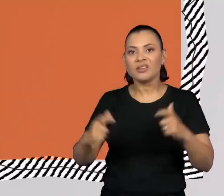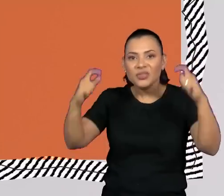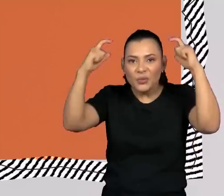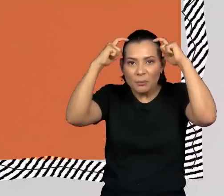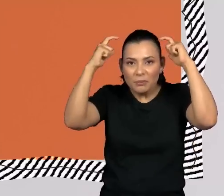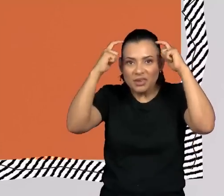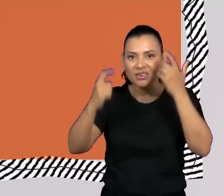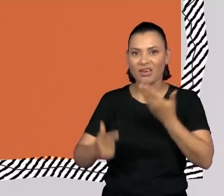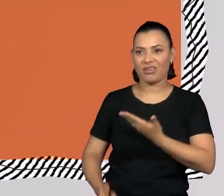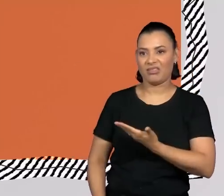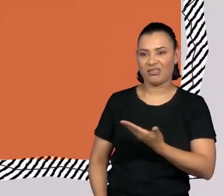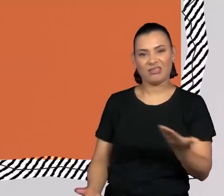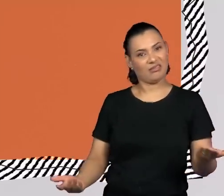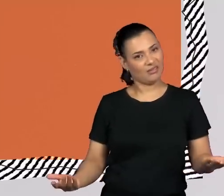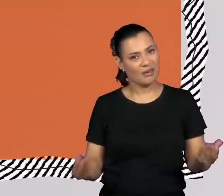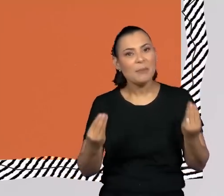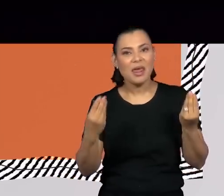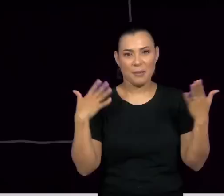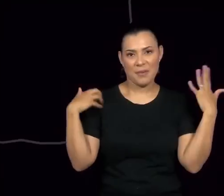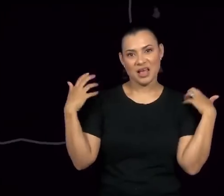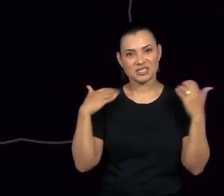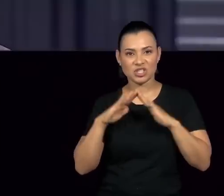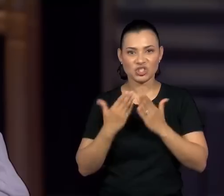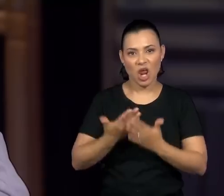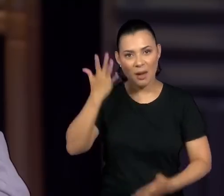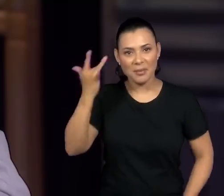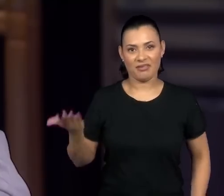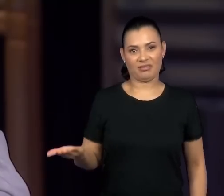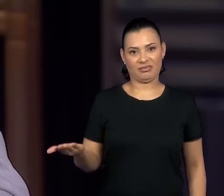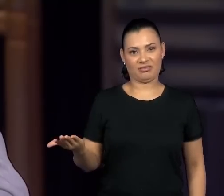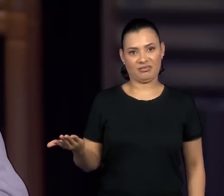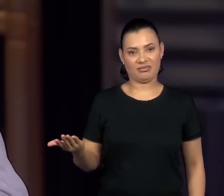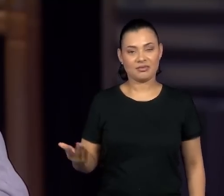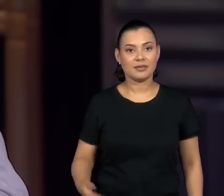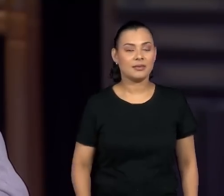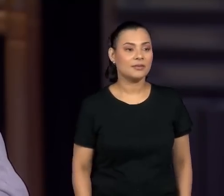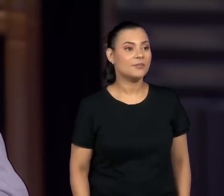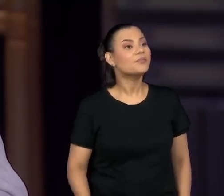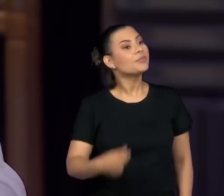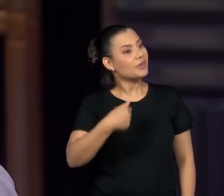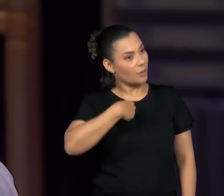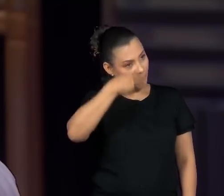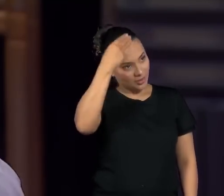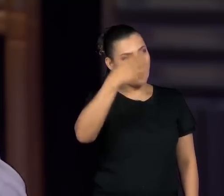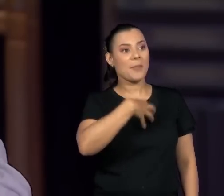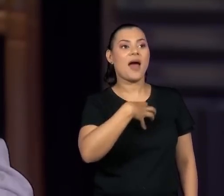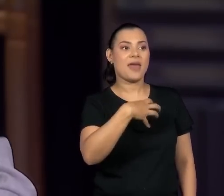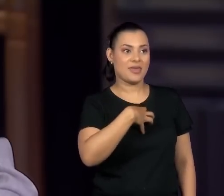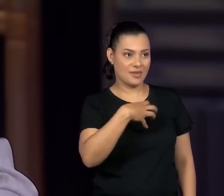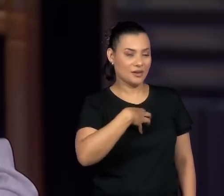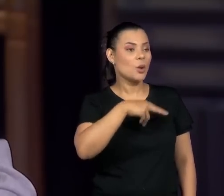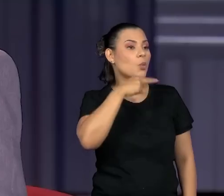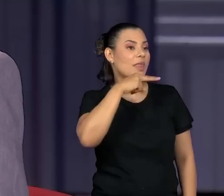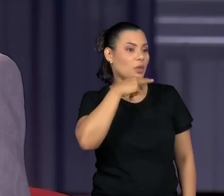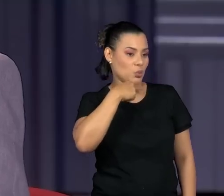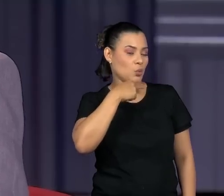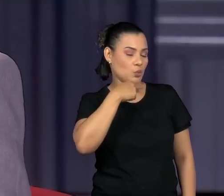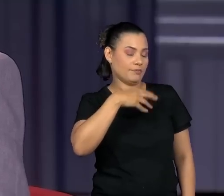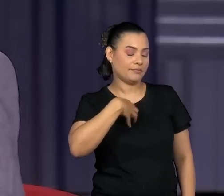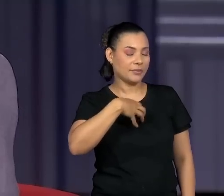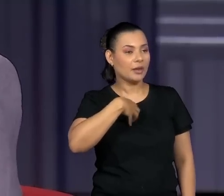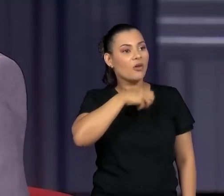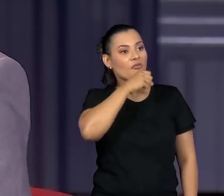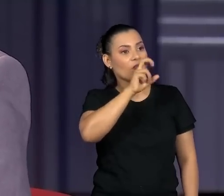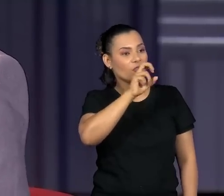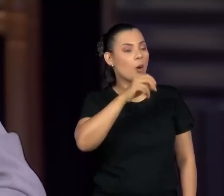Ó, pra isso, pra ir pro passeio da escola amanhã. Ô, João, eu já te falei que eu sou neto de baiano. Baiano cansado. Saiu de lá